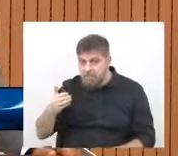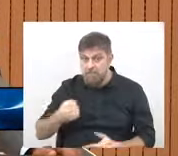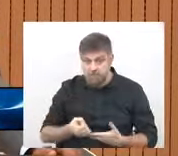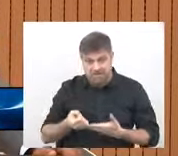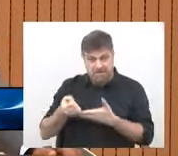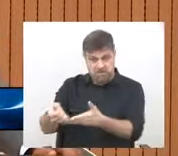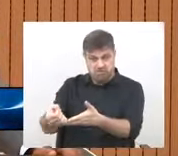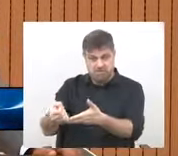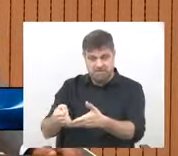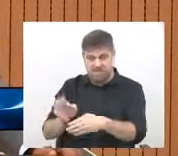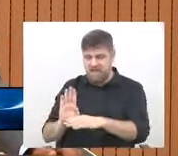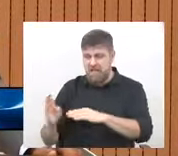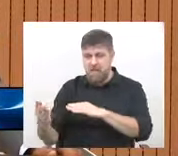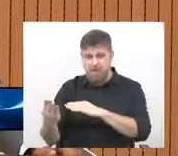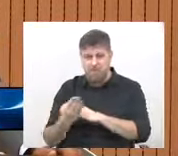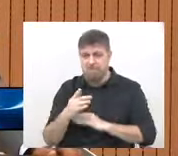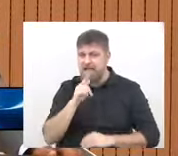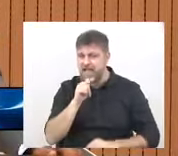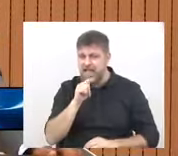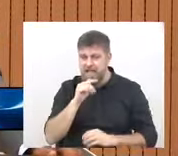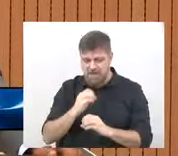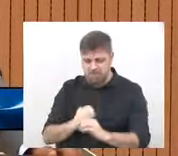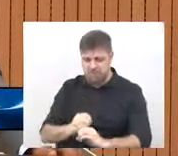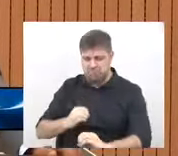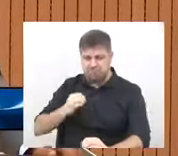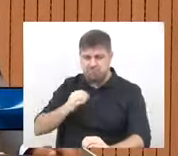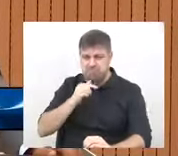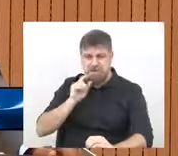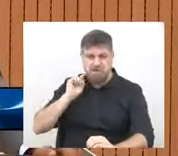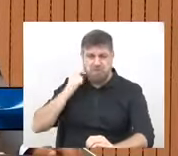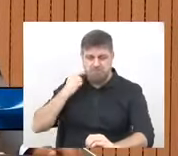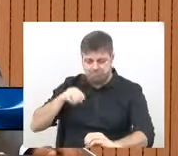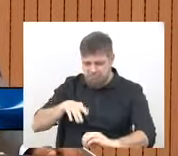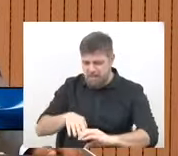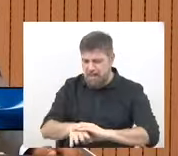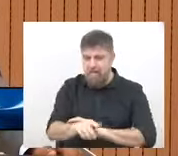O bairro aqui não tem rede de água, não tem rede de esgoto.